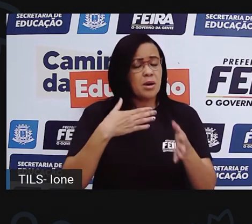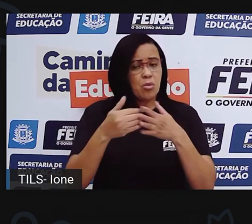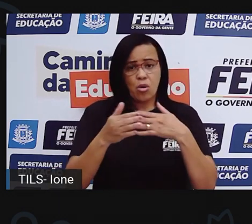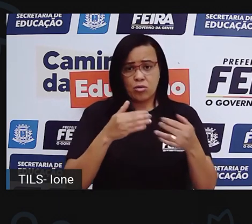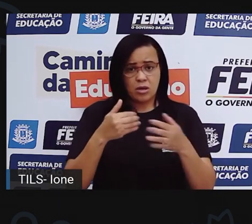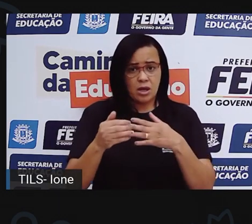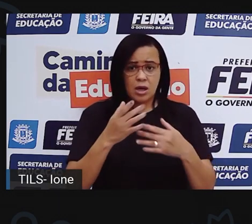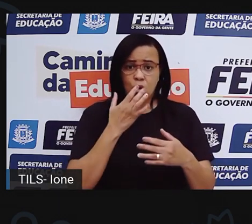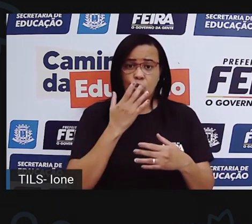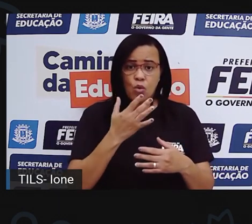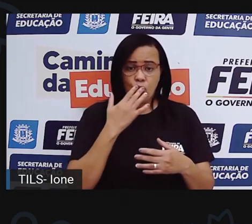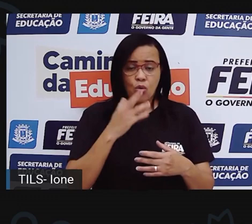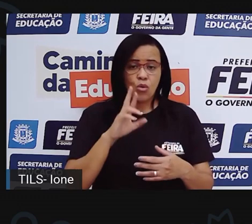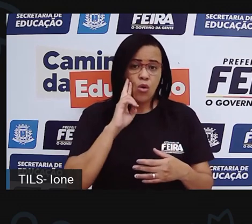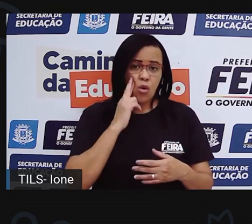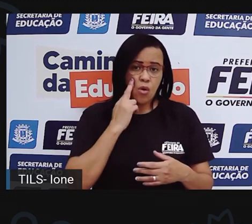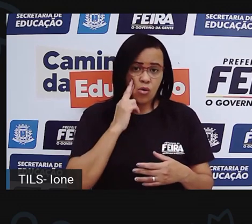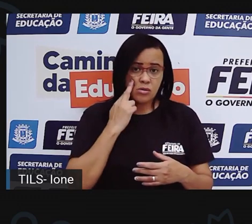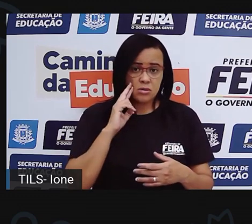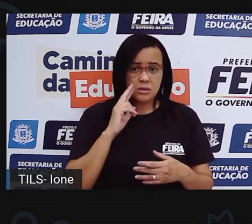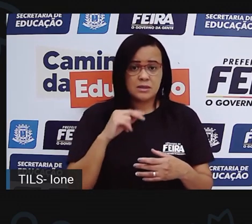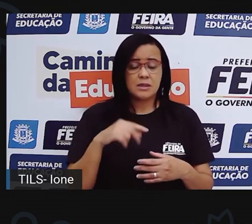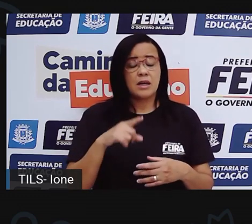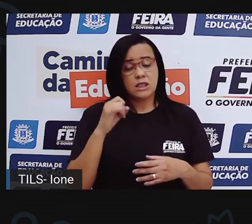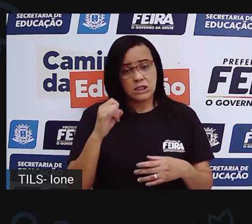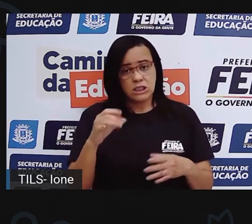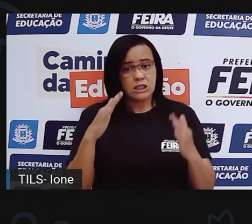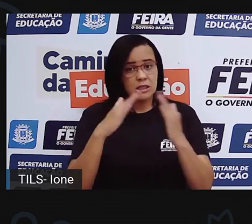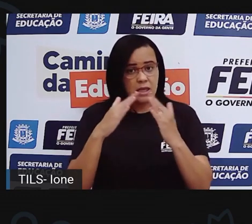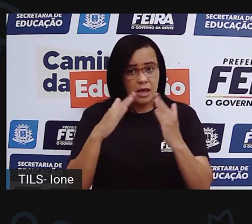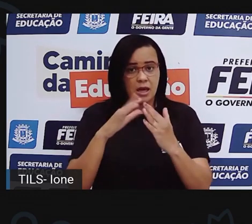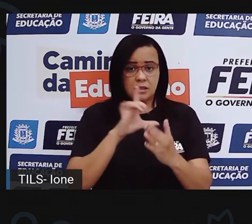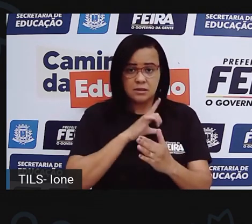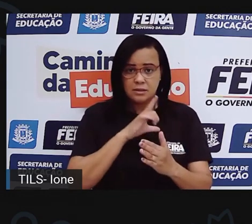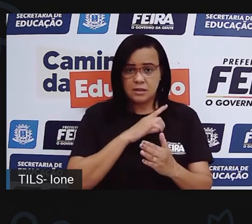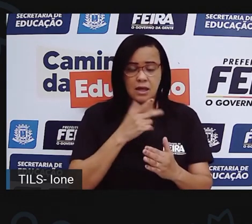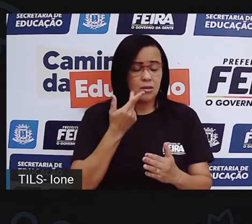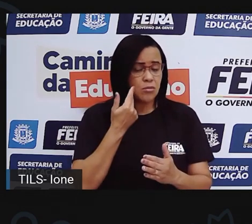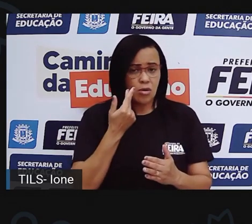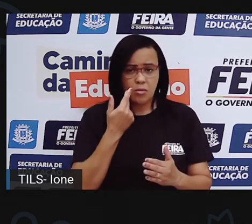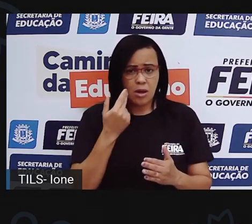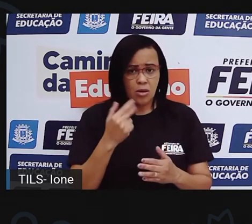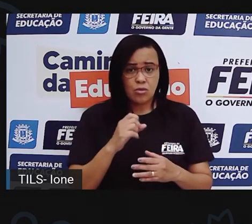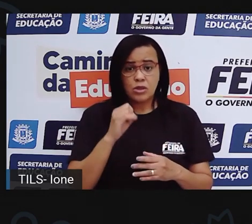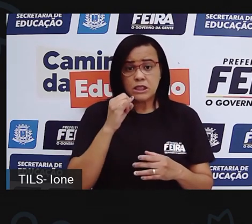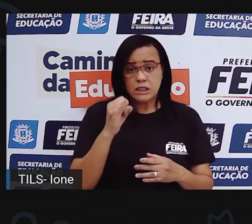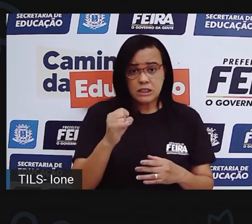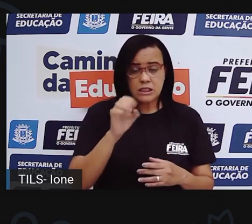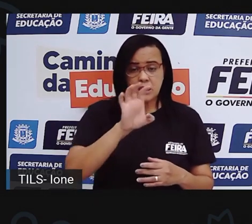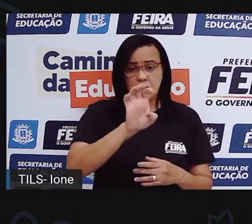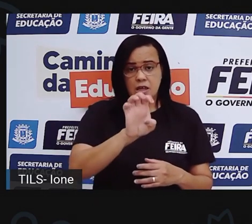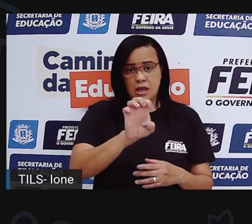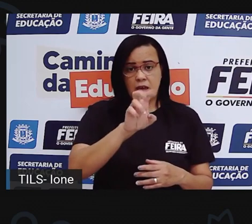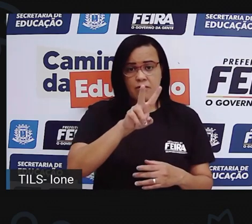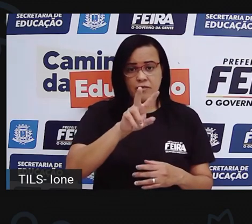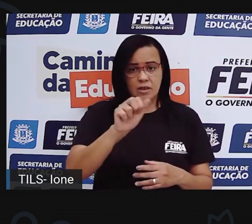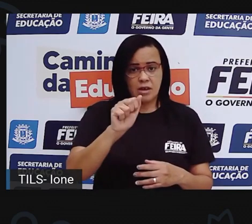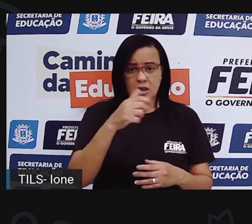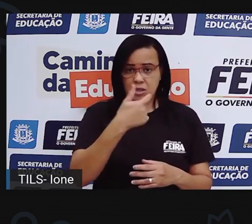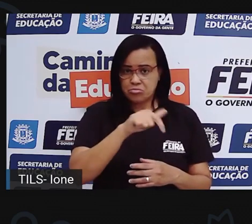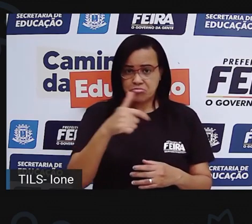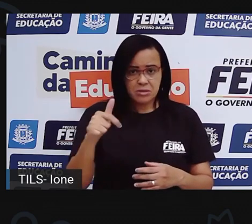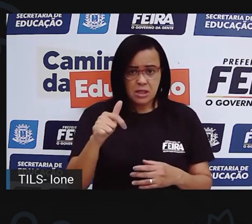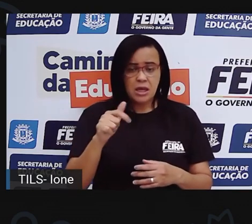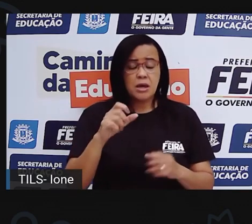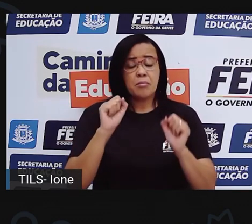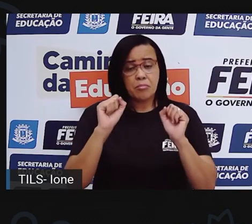ser rosa, azul, a cor que você tiver em casa. Se você não tiver EVA, não tem problema. Você pode colocar, como a Pro falou, miçangas, né? Que